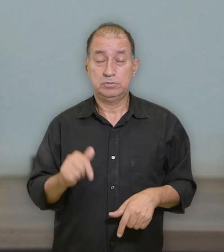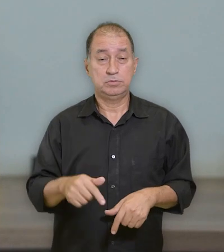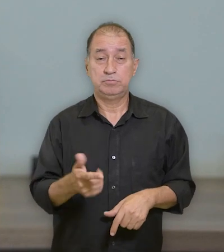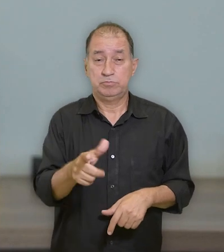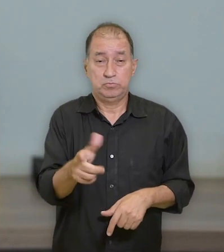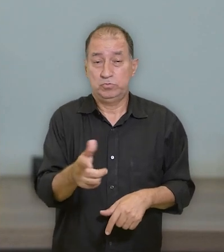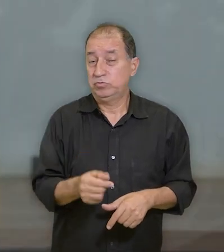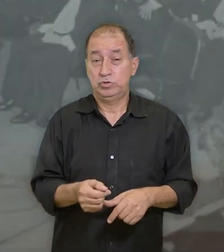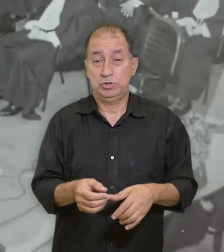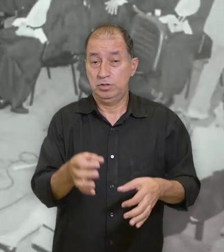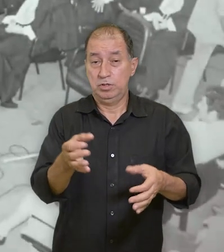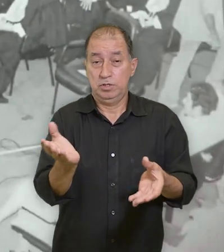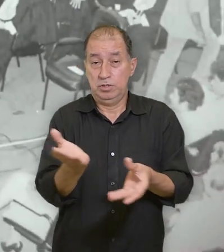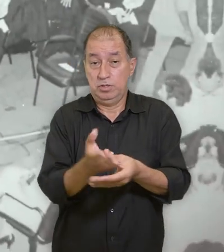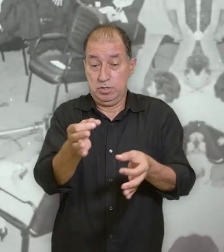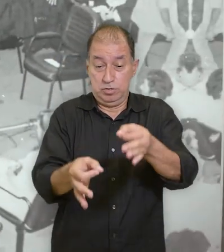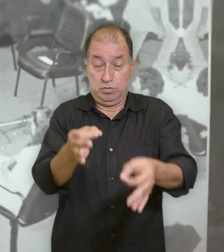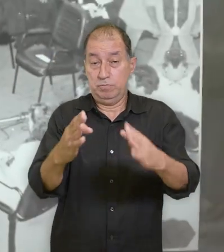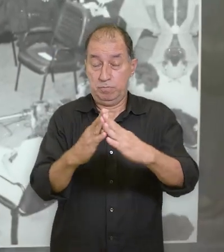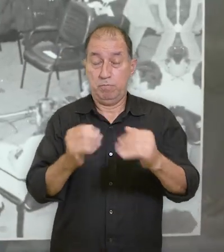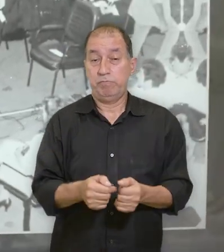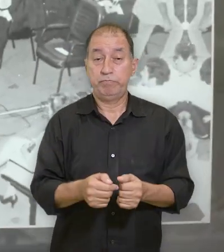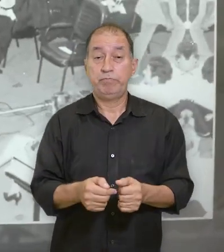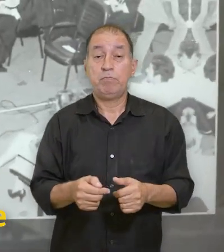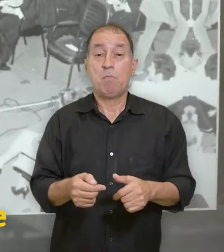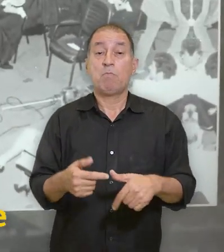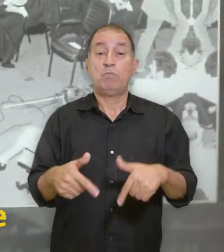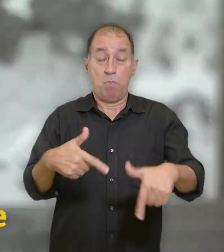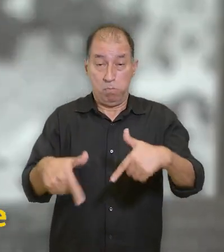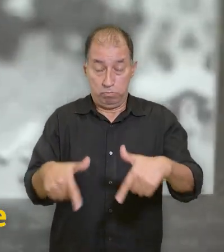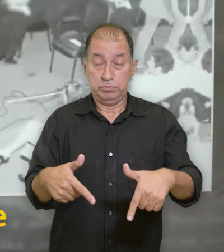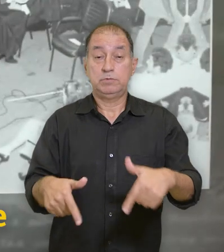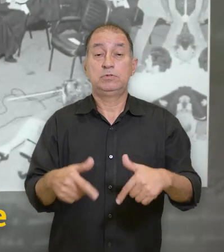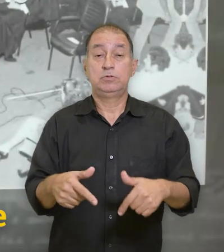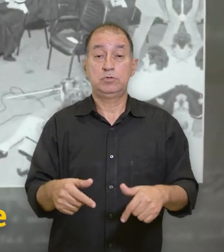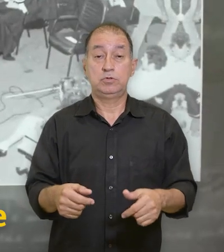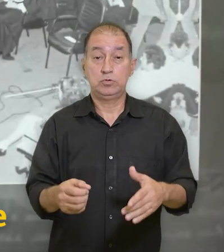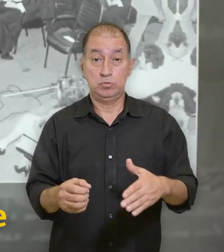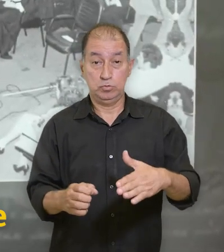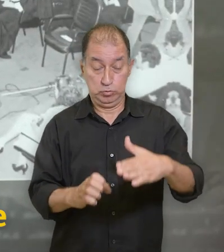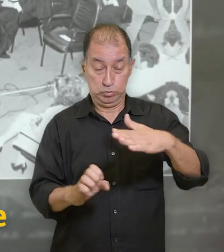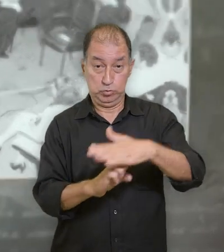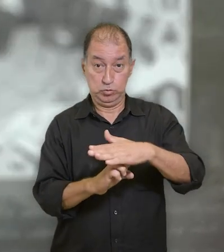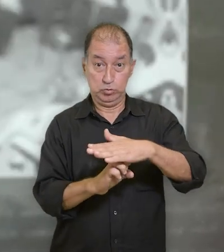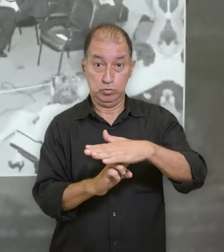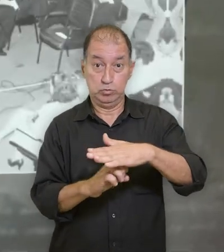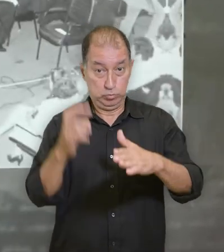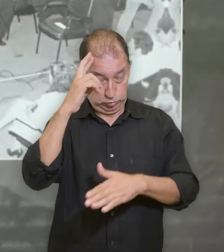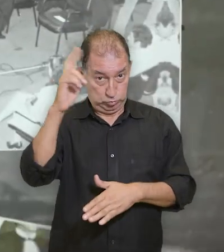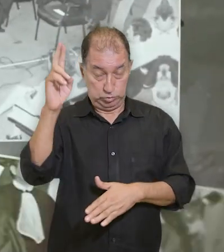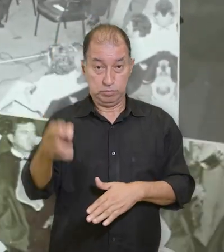que ter seu tribunal. E o nosso tribunal veio e mudou tudo. Mudou bastante, porque os conflitos entre